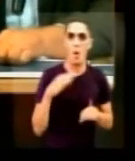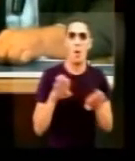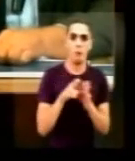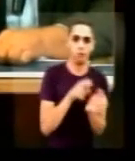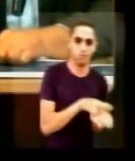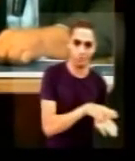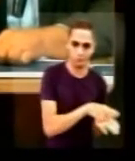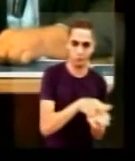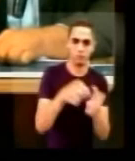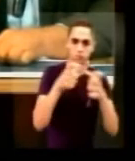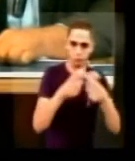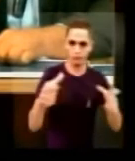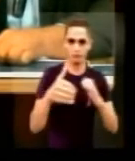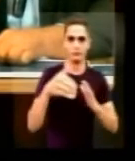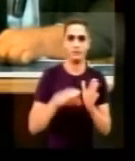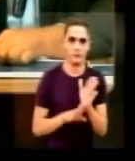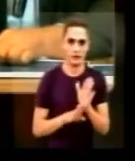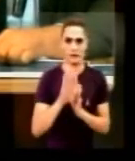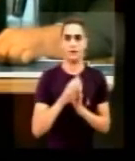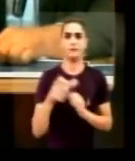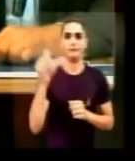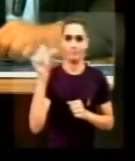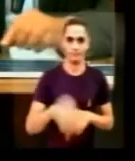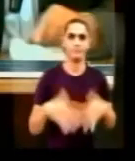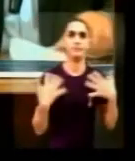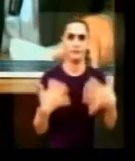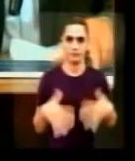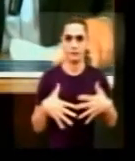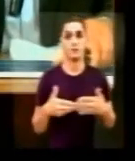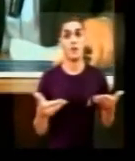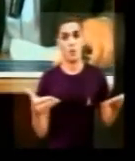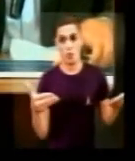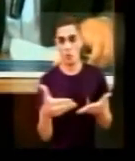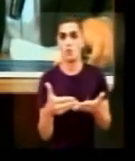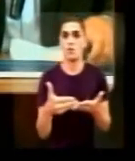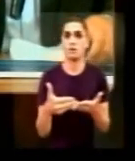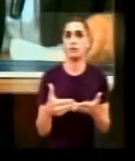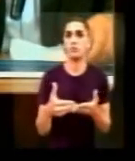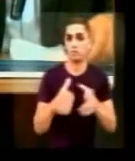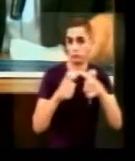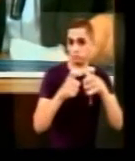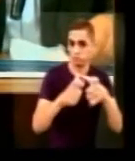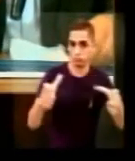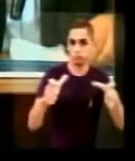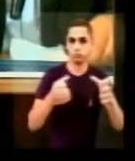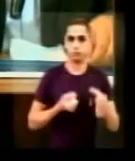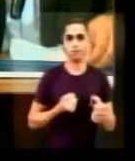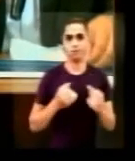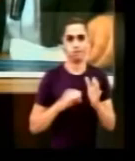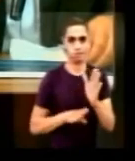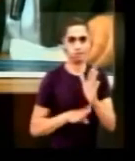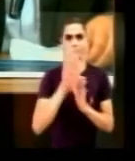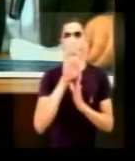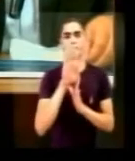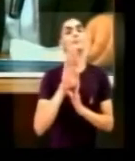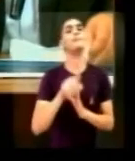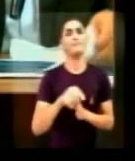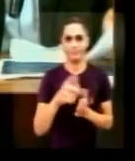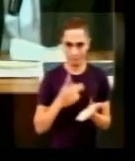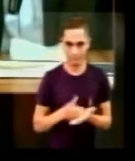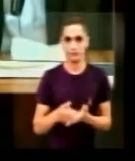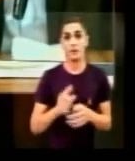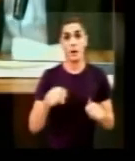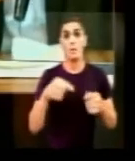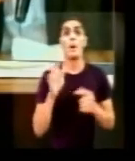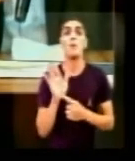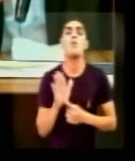com 116 casos em média. Isso é um platô alto ainda? É, mas mostra uma